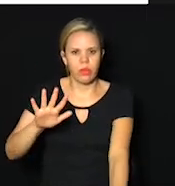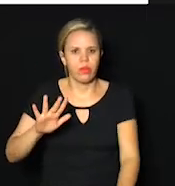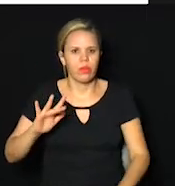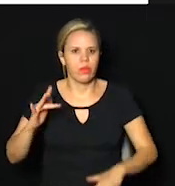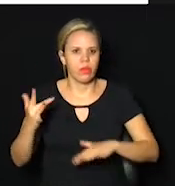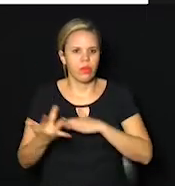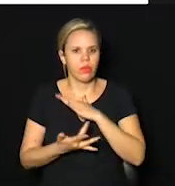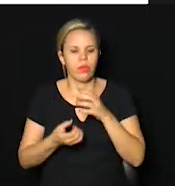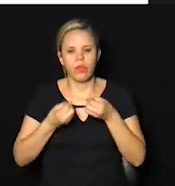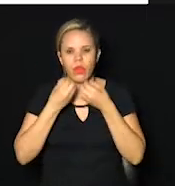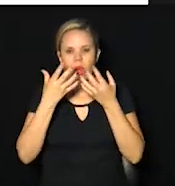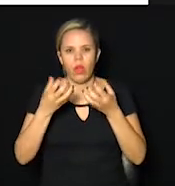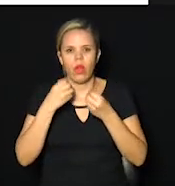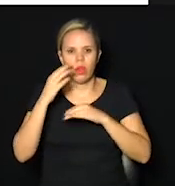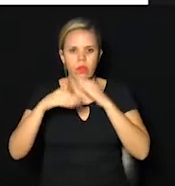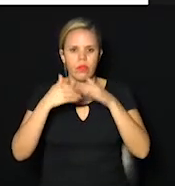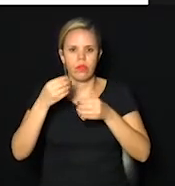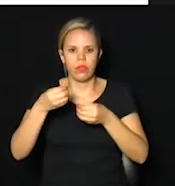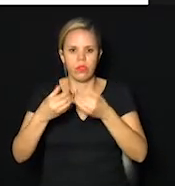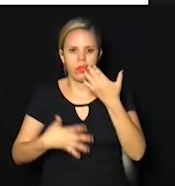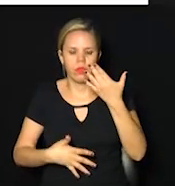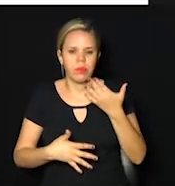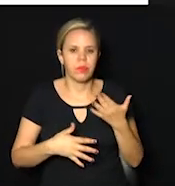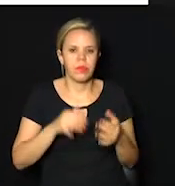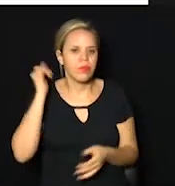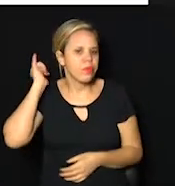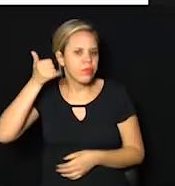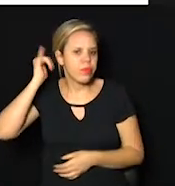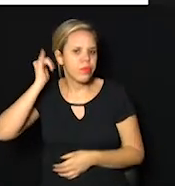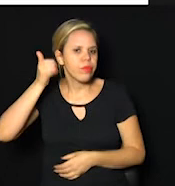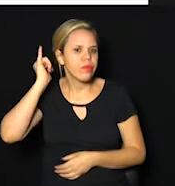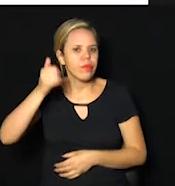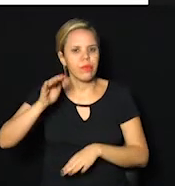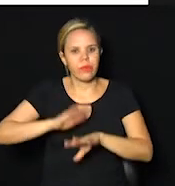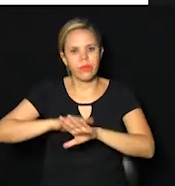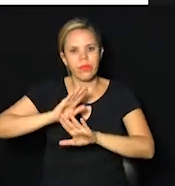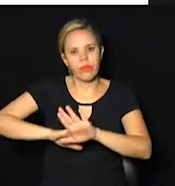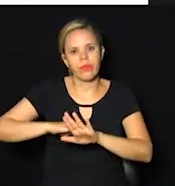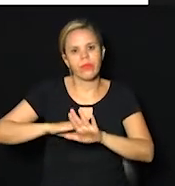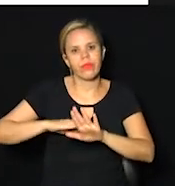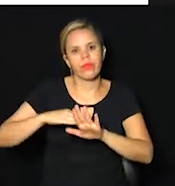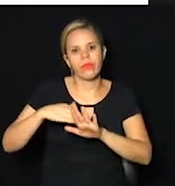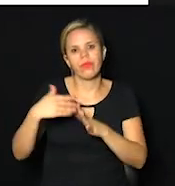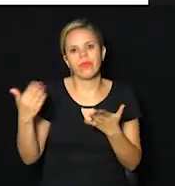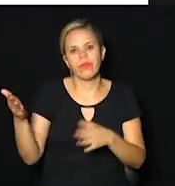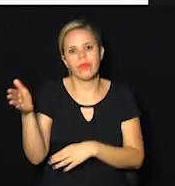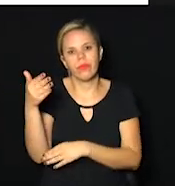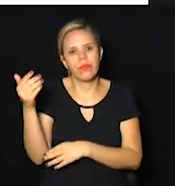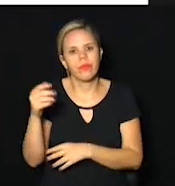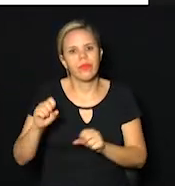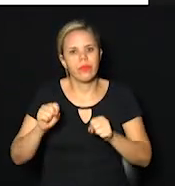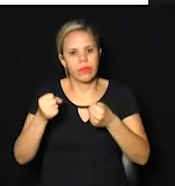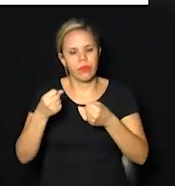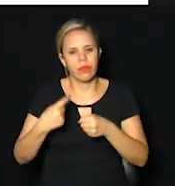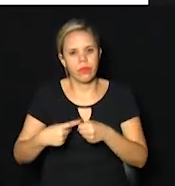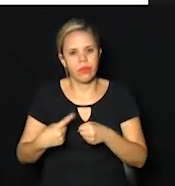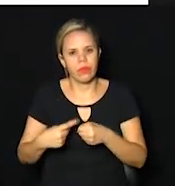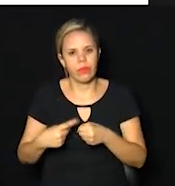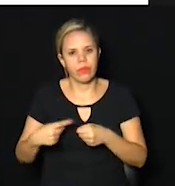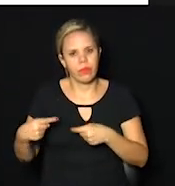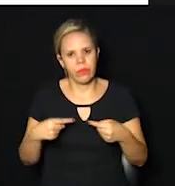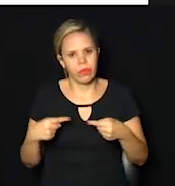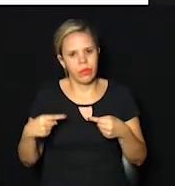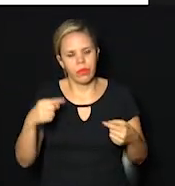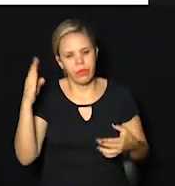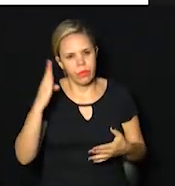contar histórias e desenvolver discursos sobre política e narrativas, ideologias e bandeiras nacionais na disputa municipal, o que é importante que a gente